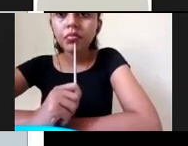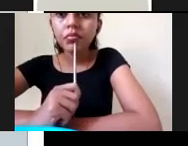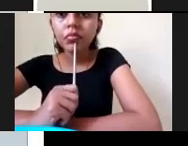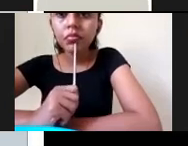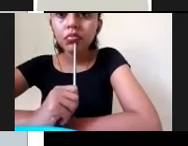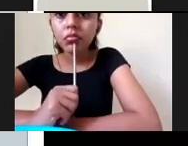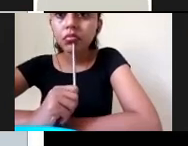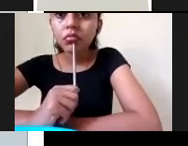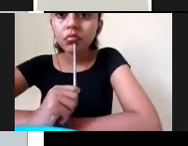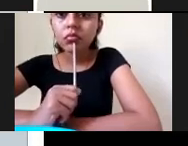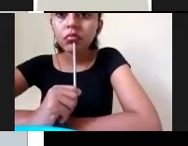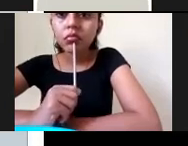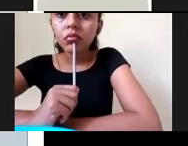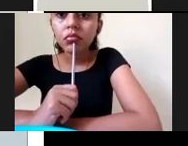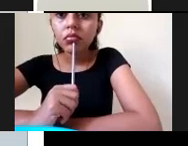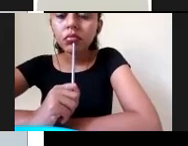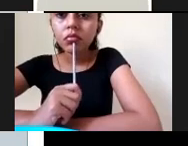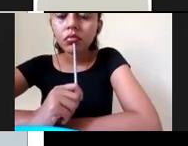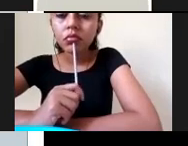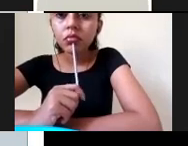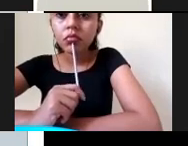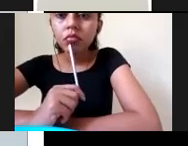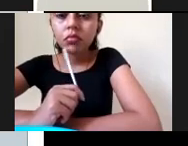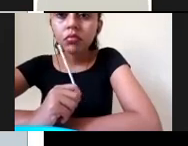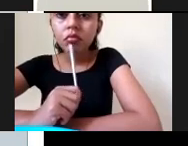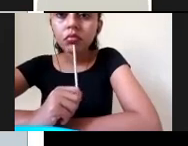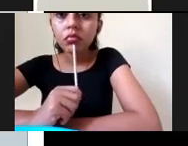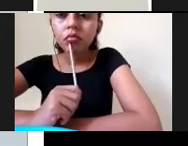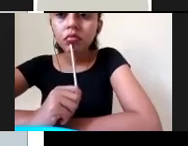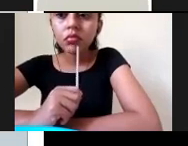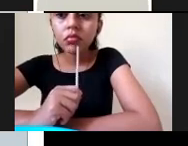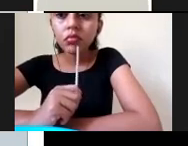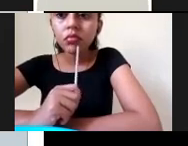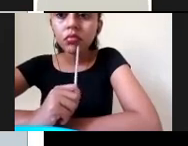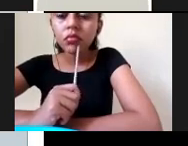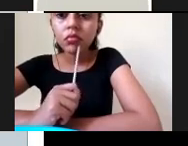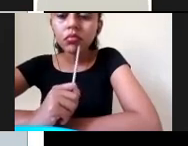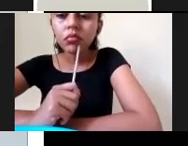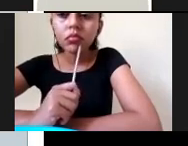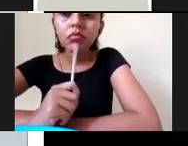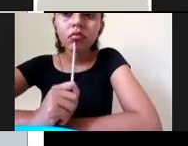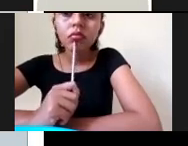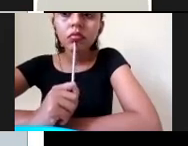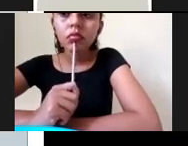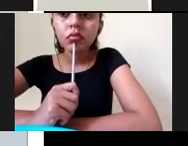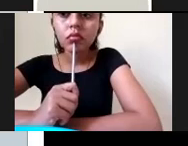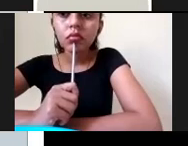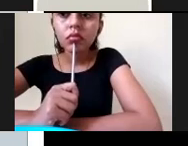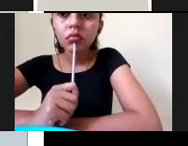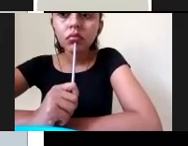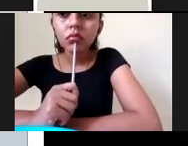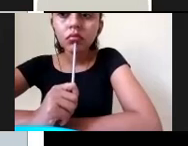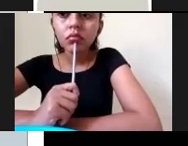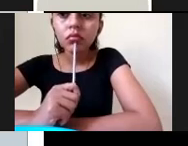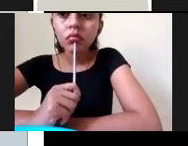Não? Posso continuar? Então, não se preocupe que esses slides todos vão para vocês, tá bom? Eu não